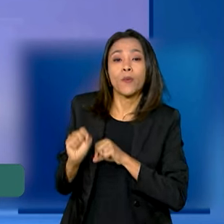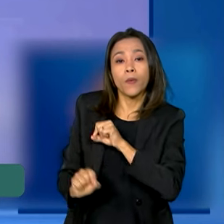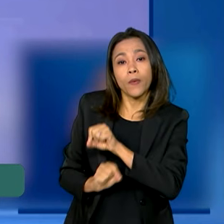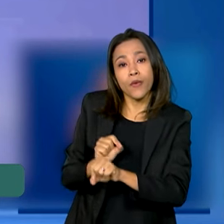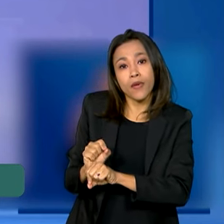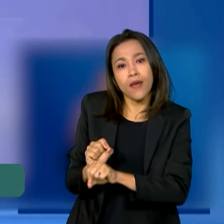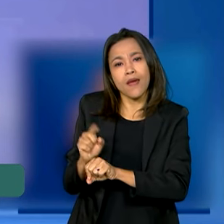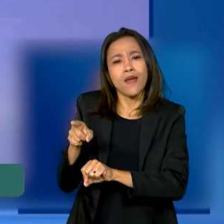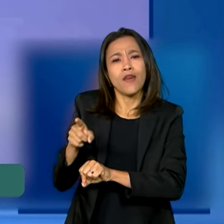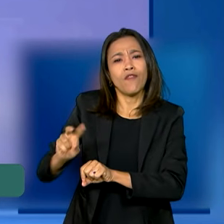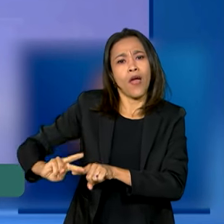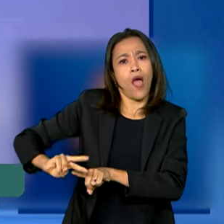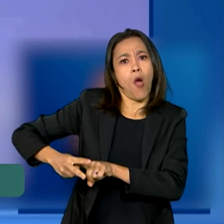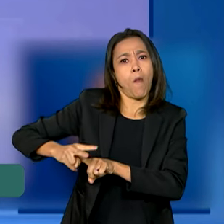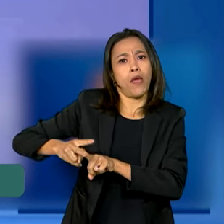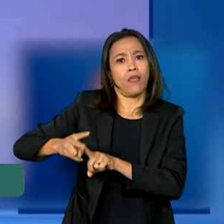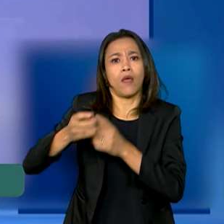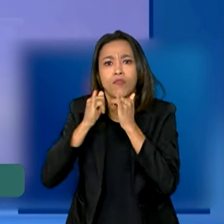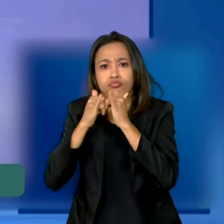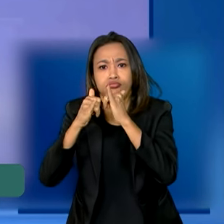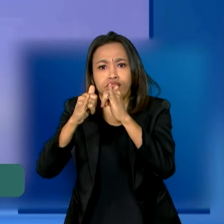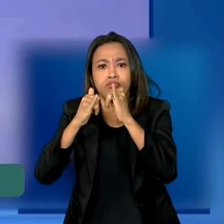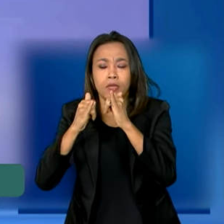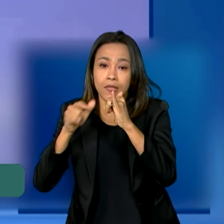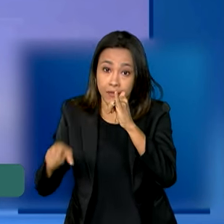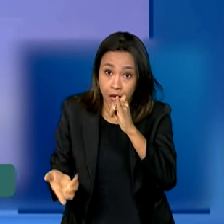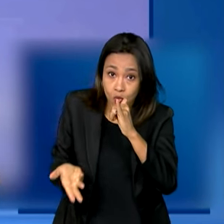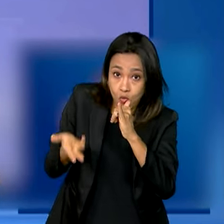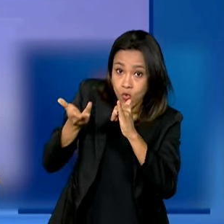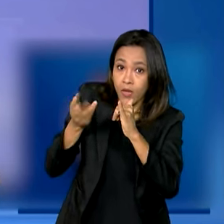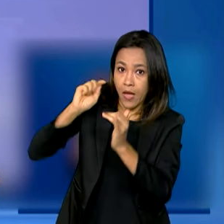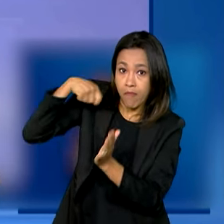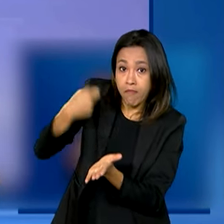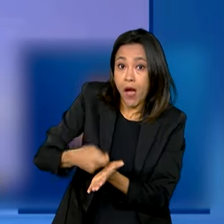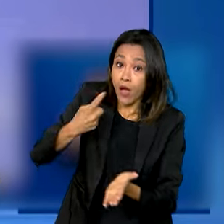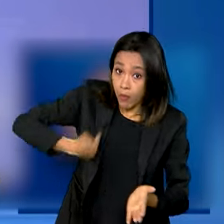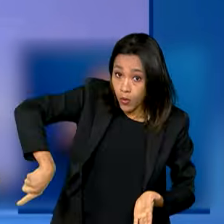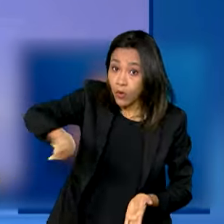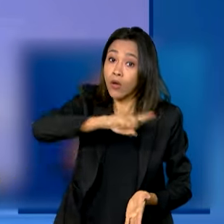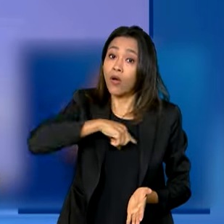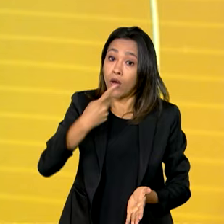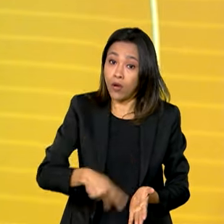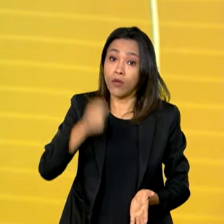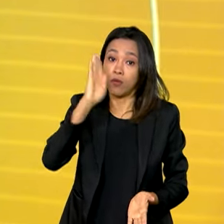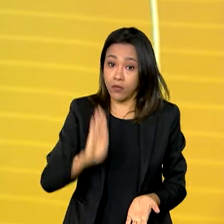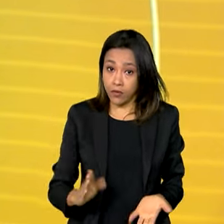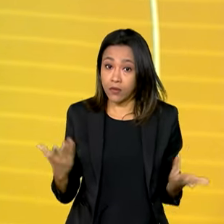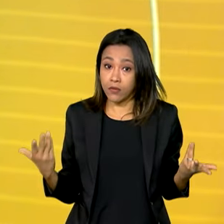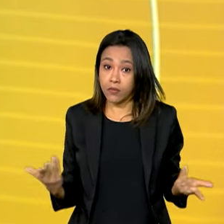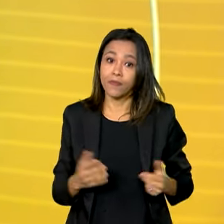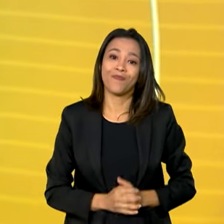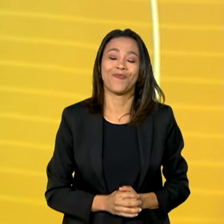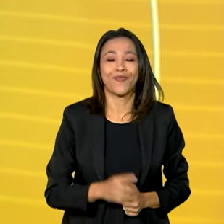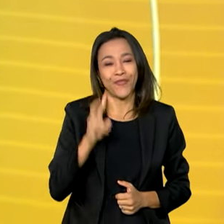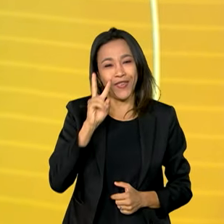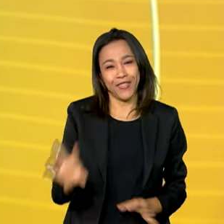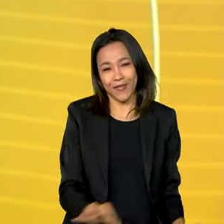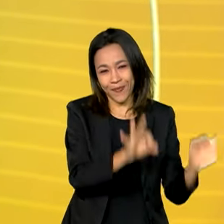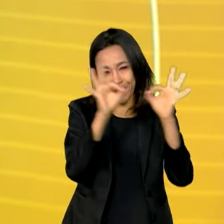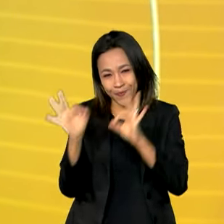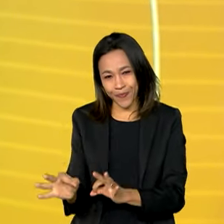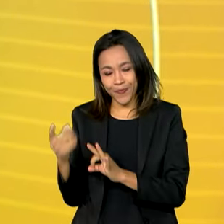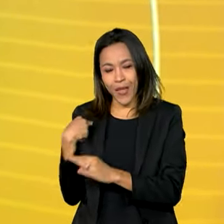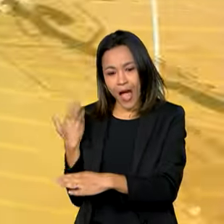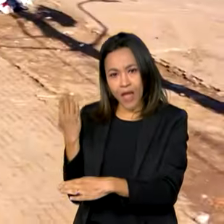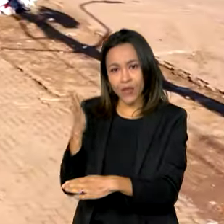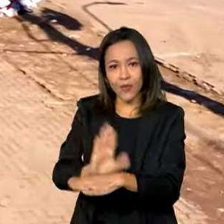que deixarão de aumentar a tarifa de transmissão de energia elétrica, que é paga por todos os usuários do Brasil. Veja a seguir, ajuda ao